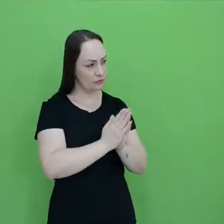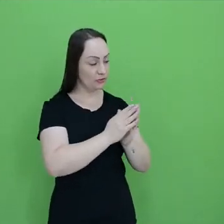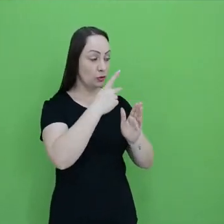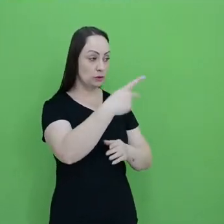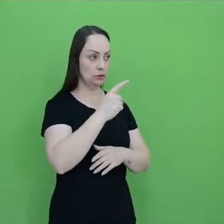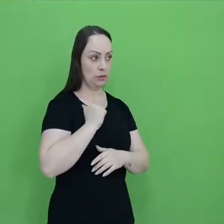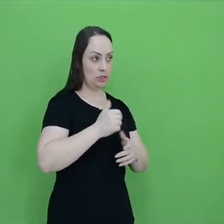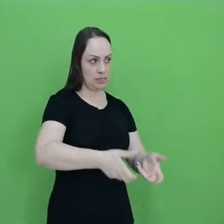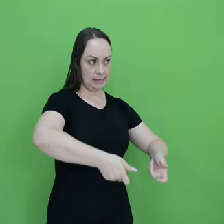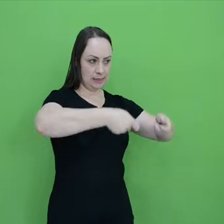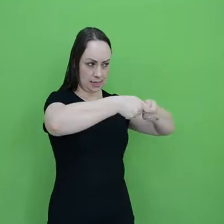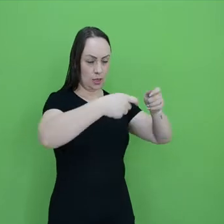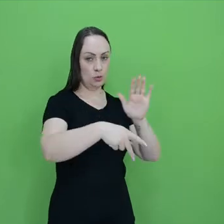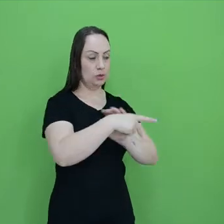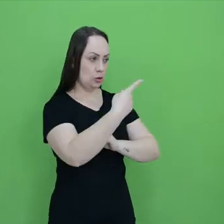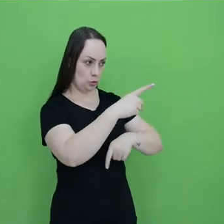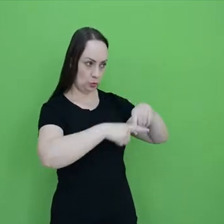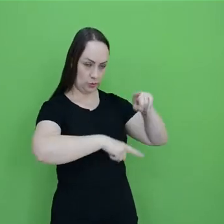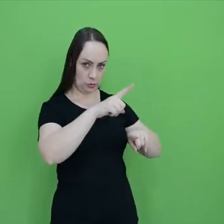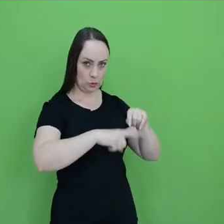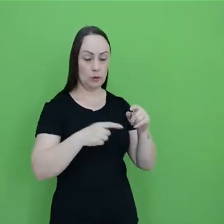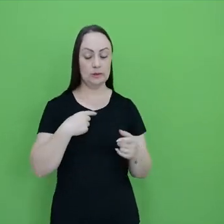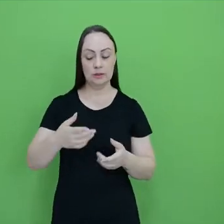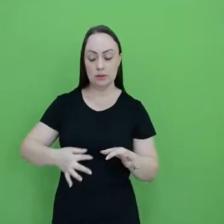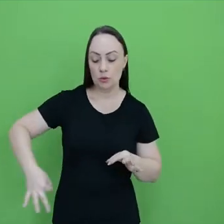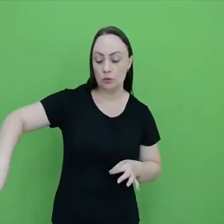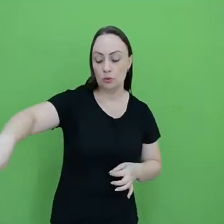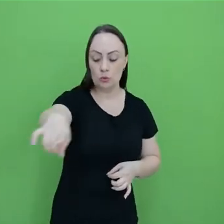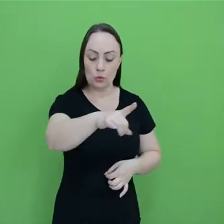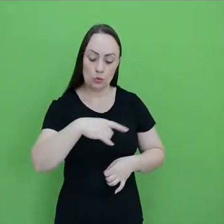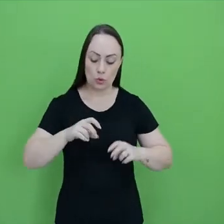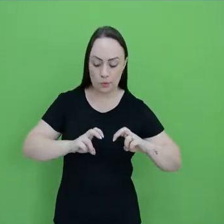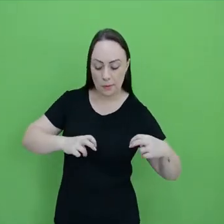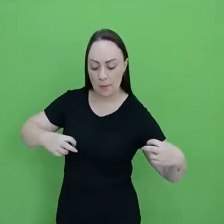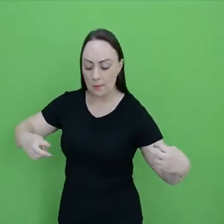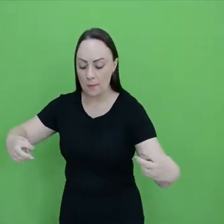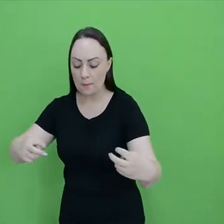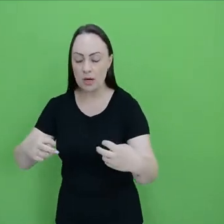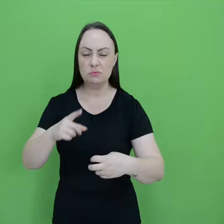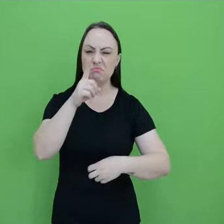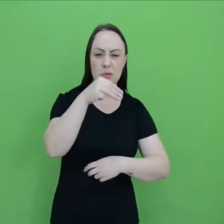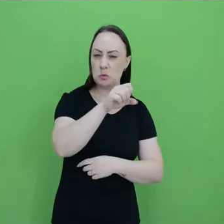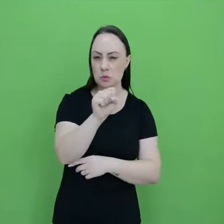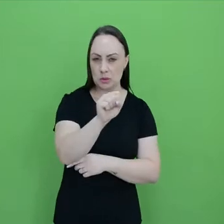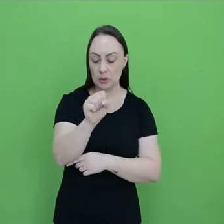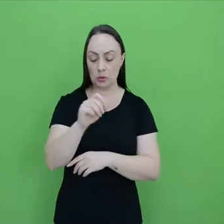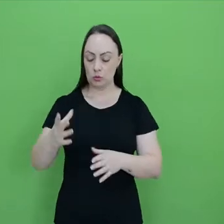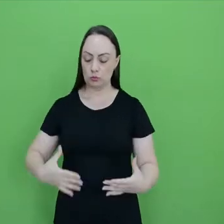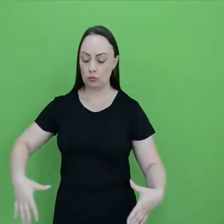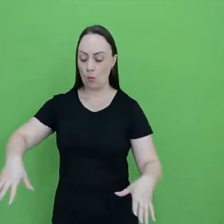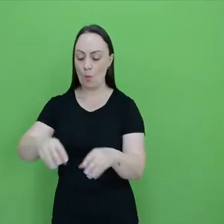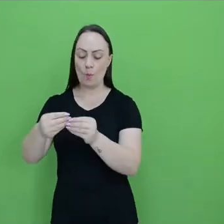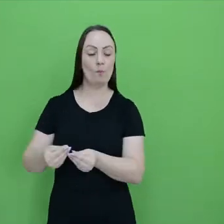emprestado um saco que ela trazia com os seus pertences. Fizeram um círculo e, depois de alguns